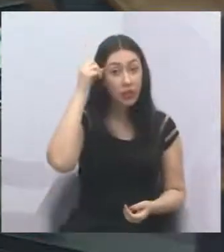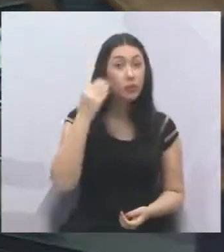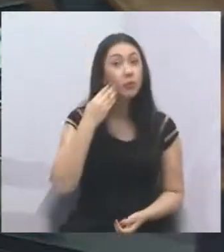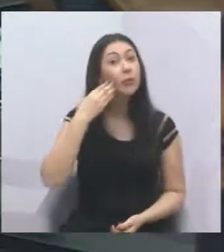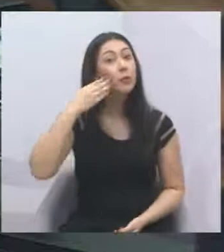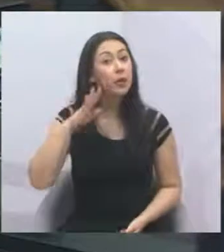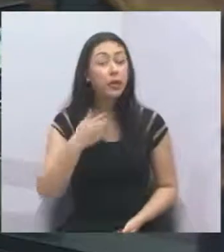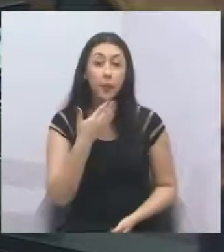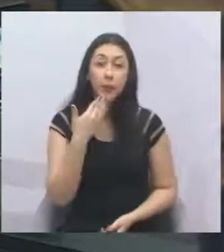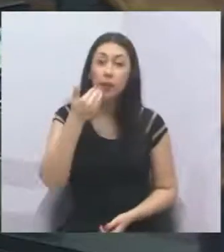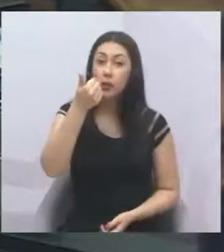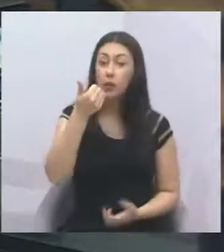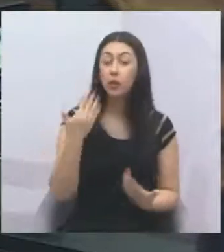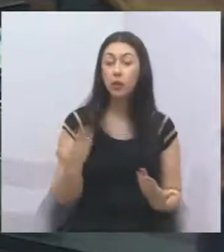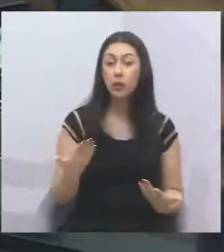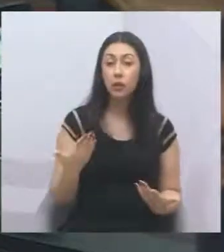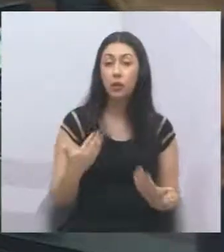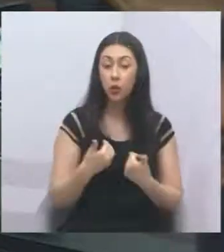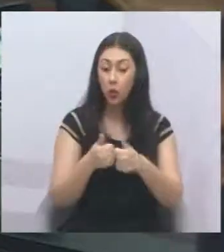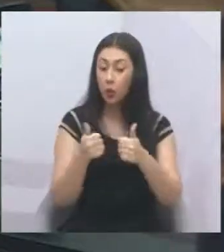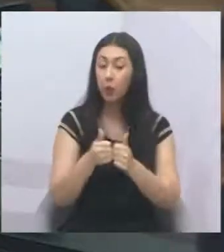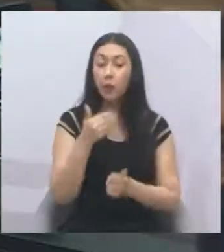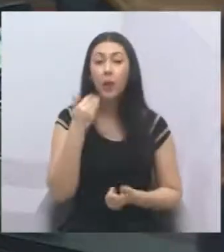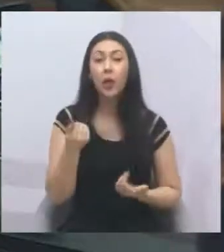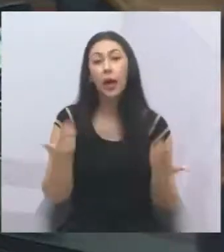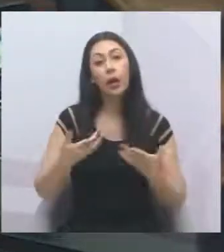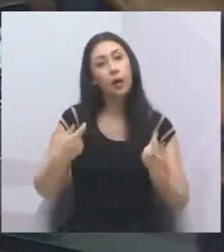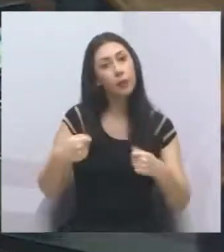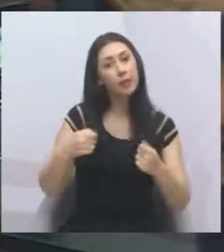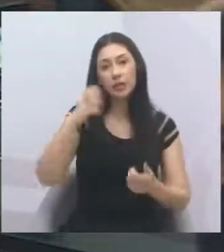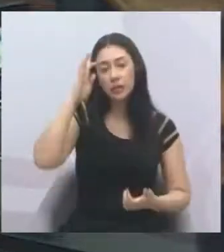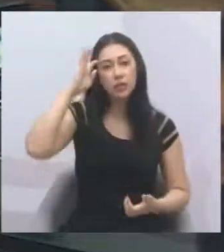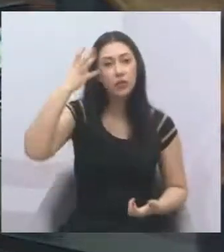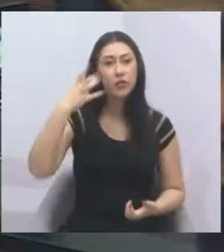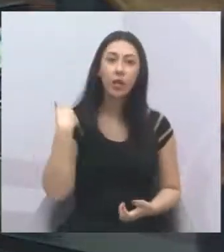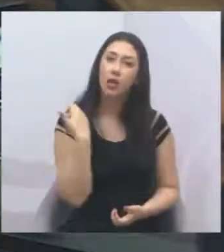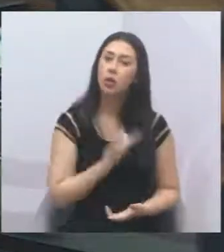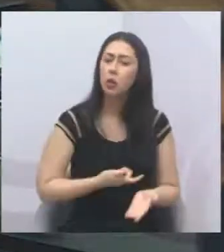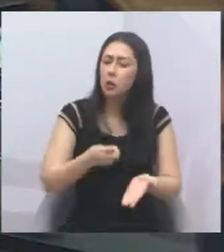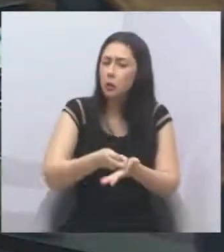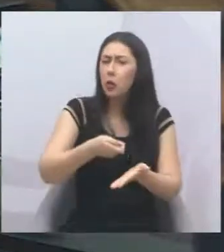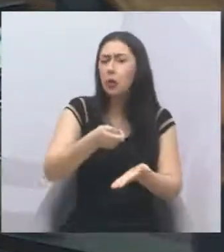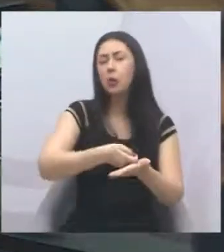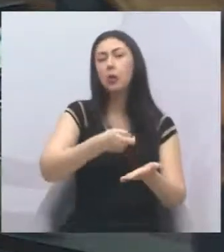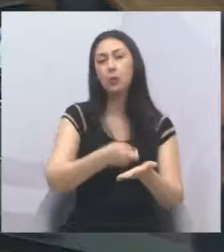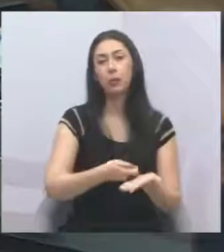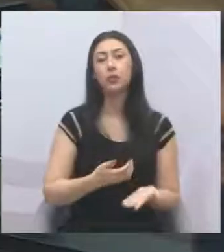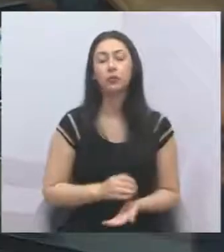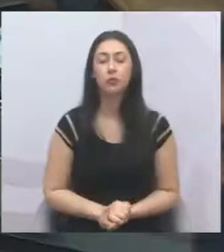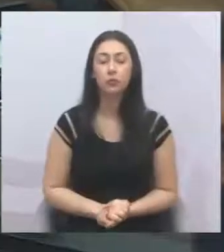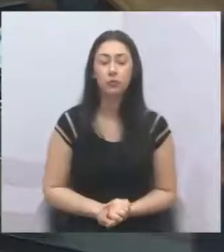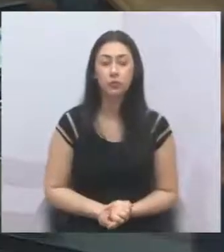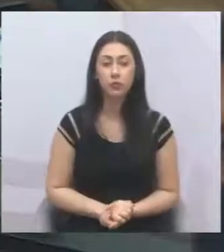prometendo em melhorar o transporte público, apresentar as soluções. E é isso que nós estamos cobrando aqui nessa casa.